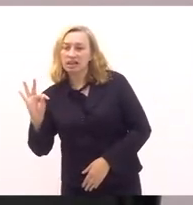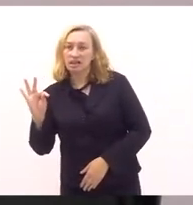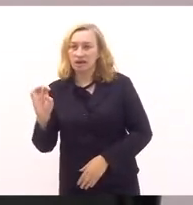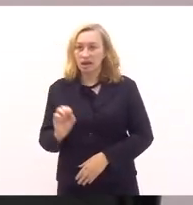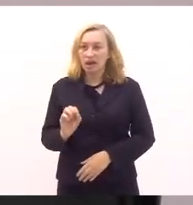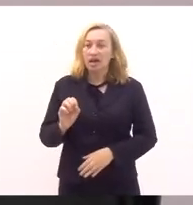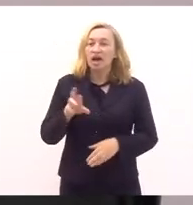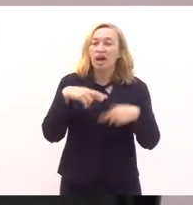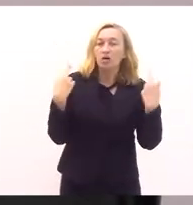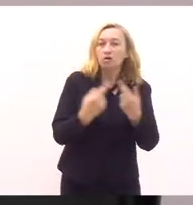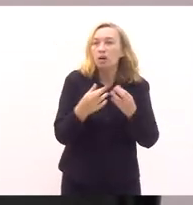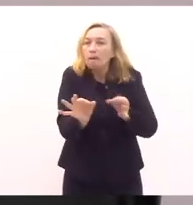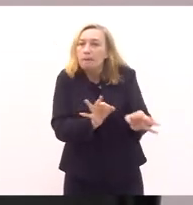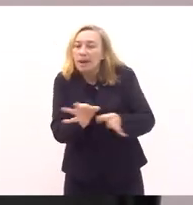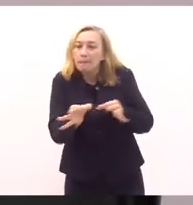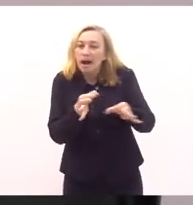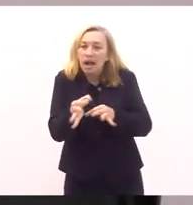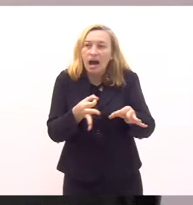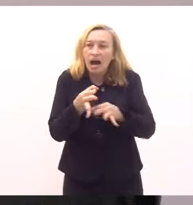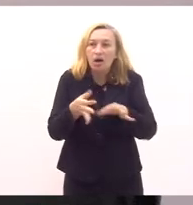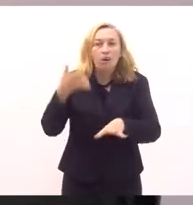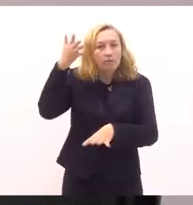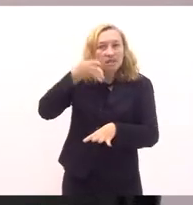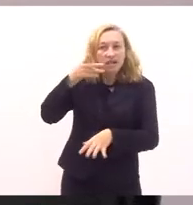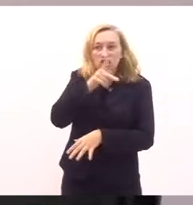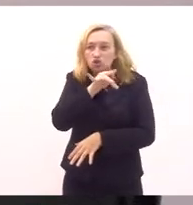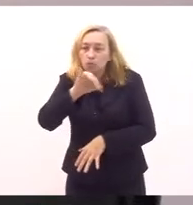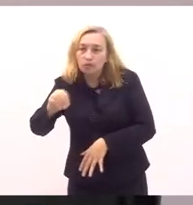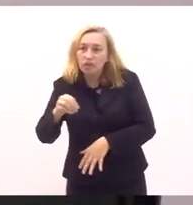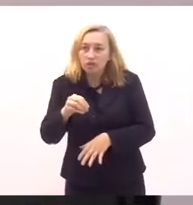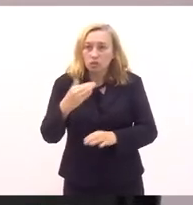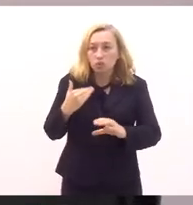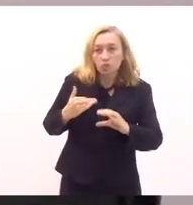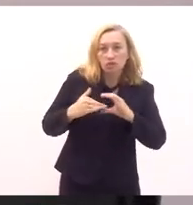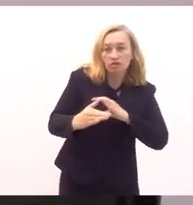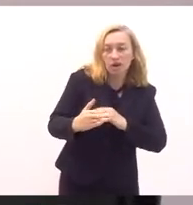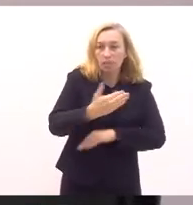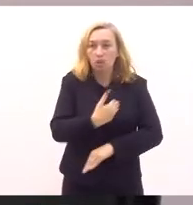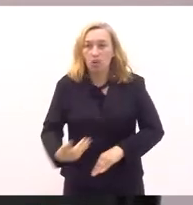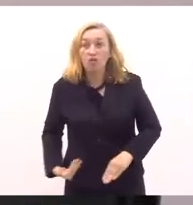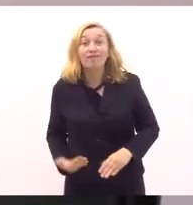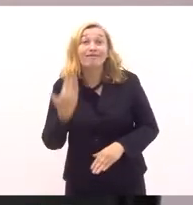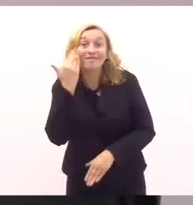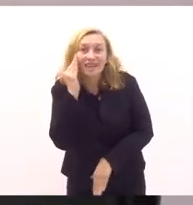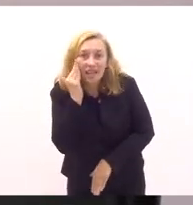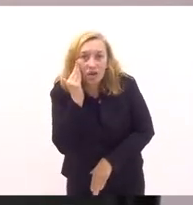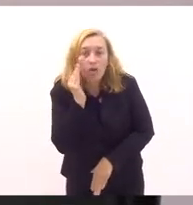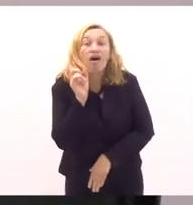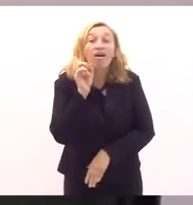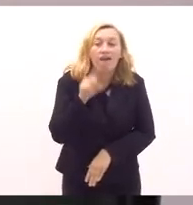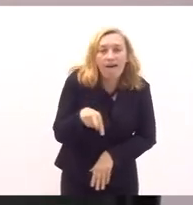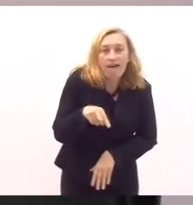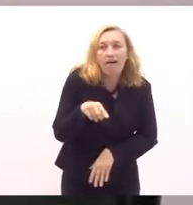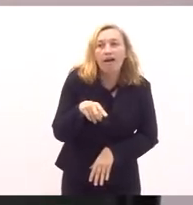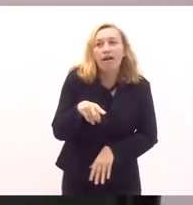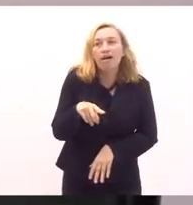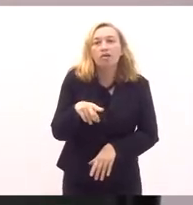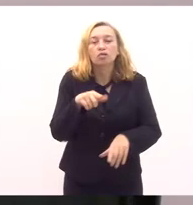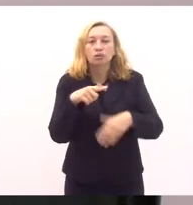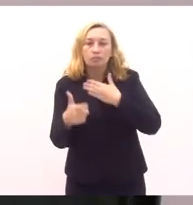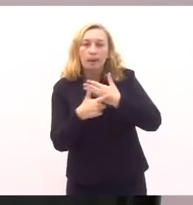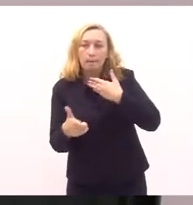reuniões, preparar uma mensagem do piso para o governo. Entenderam? Essa é a finalidade do